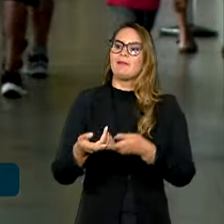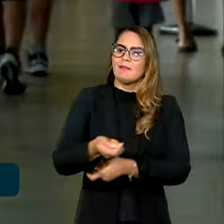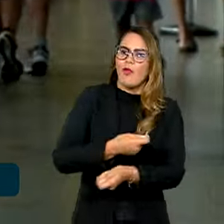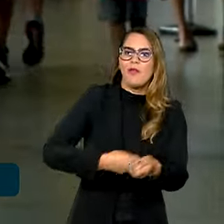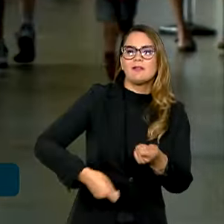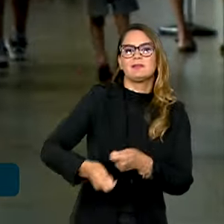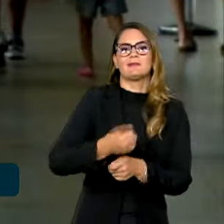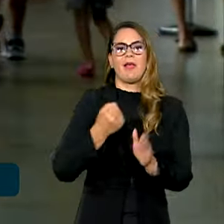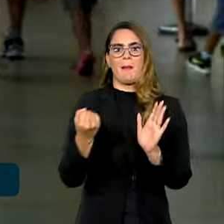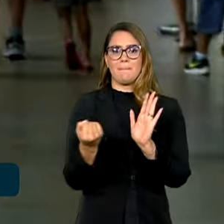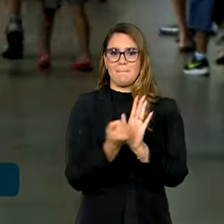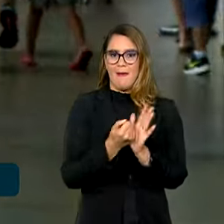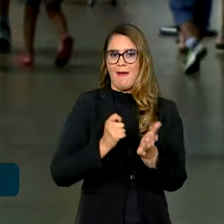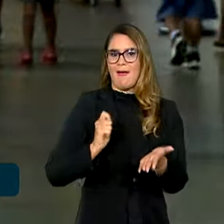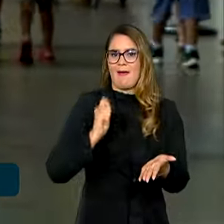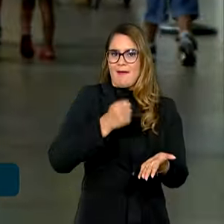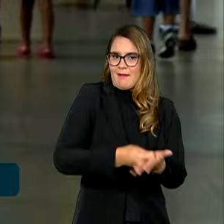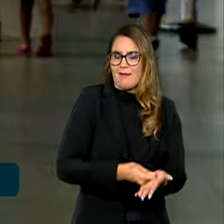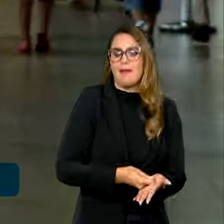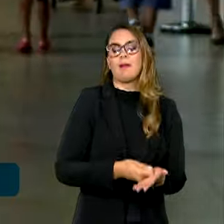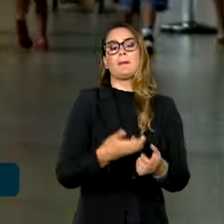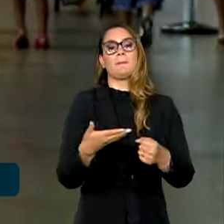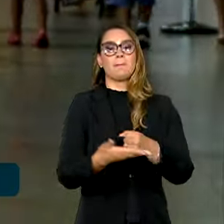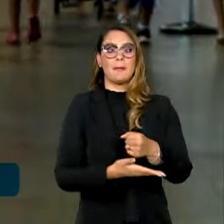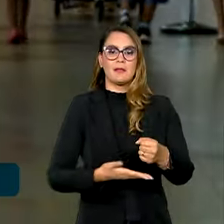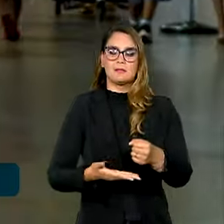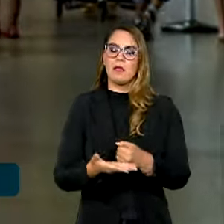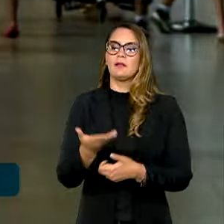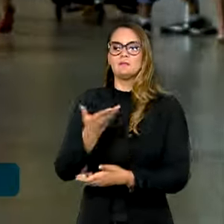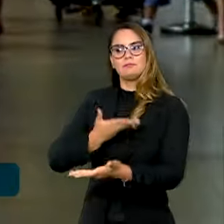a negociar a isenção de vistos com base na reciprocidade.